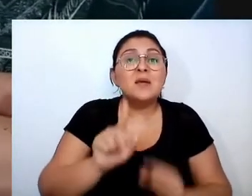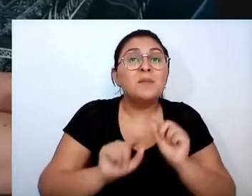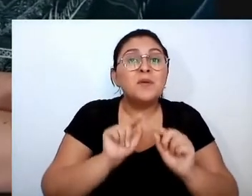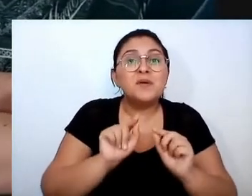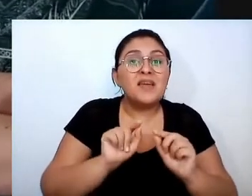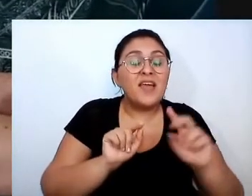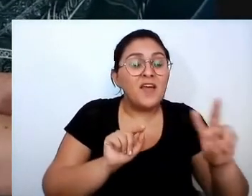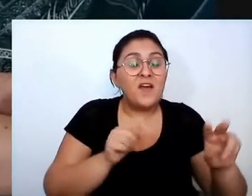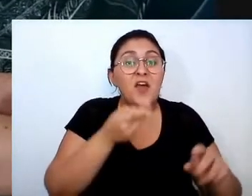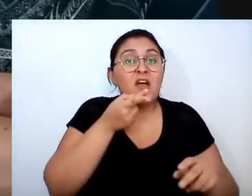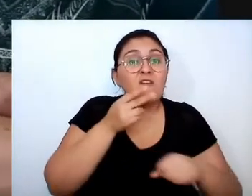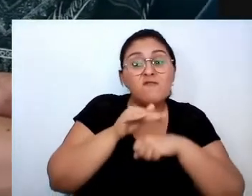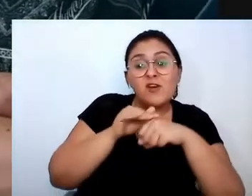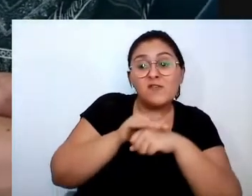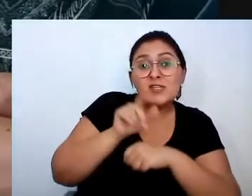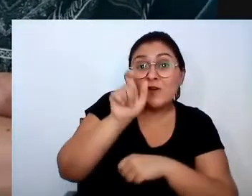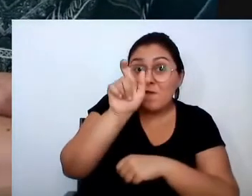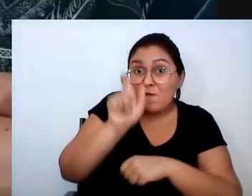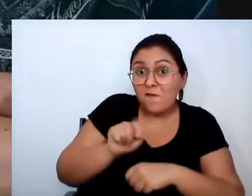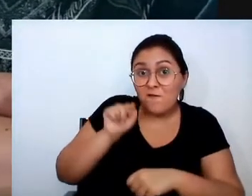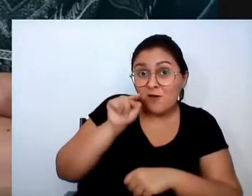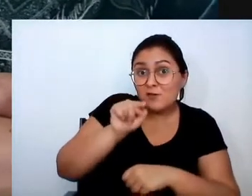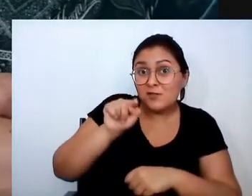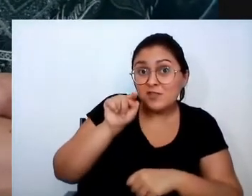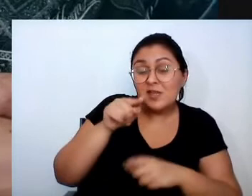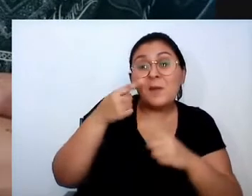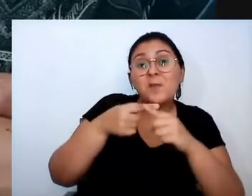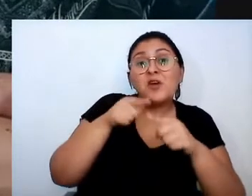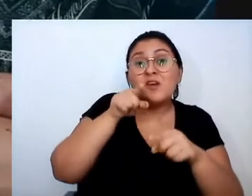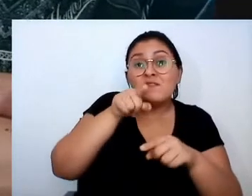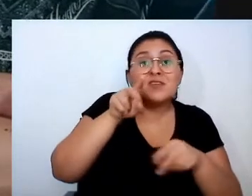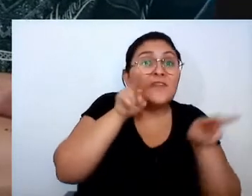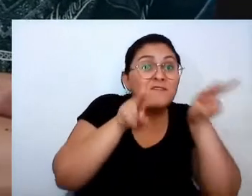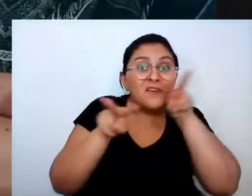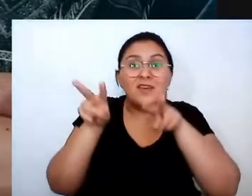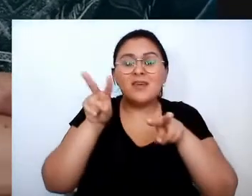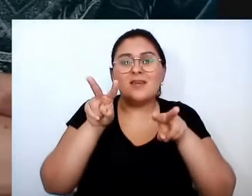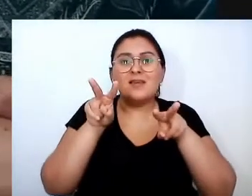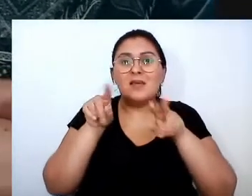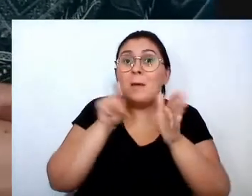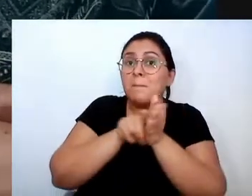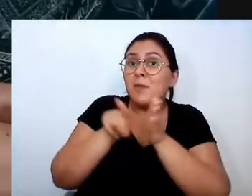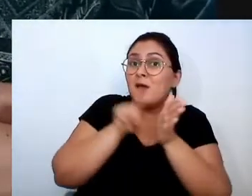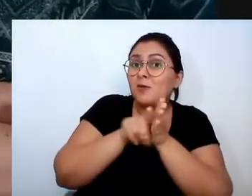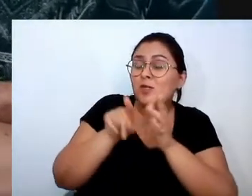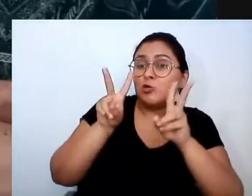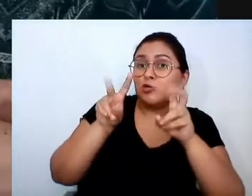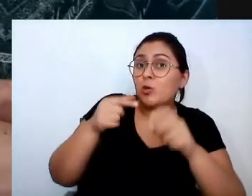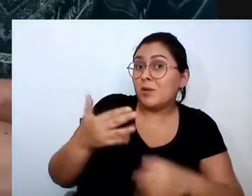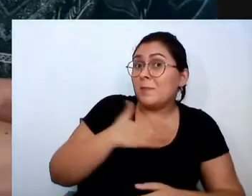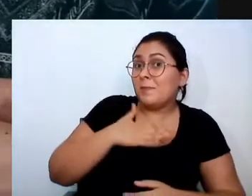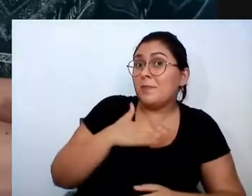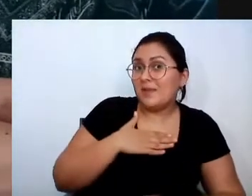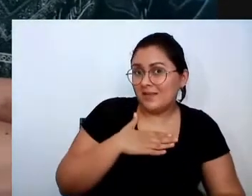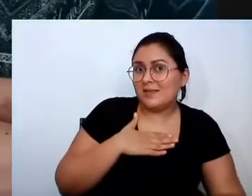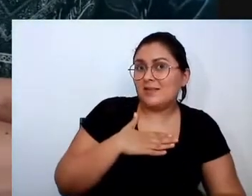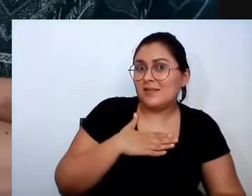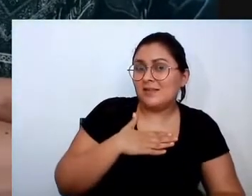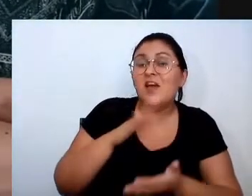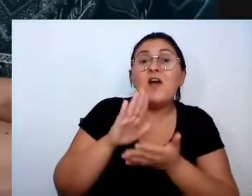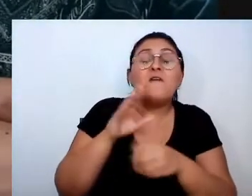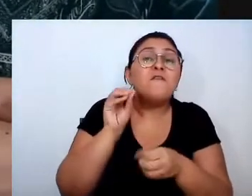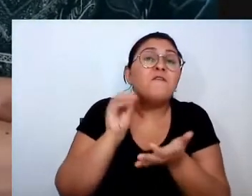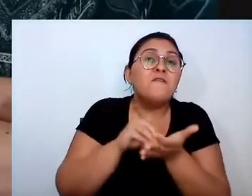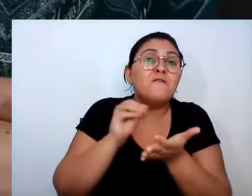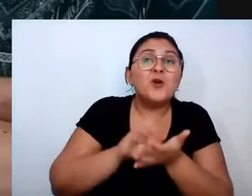enxerga, sim, para perguntar algo sobre mim. É isso que falta nas pessoas, a coragem de chegar e